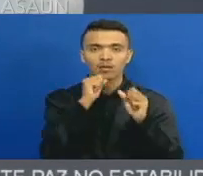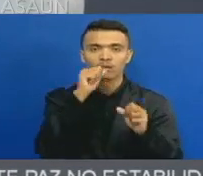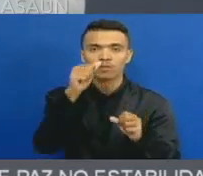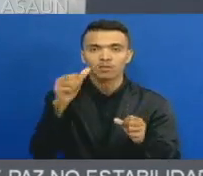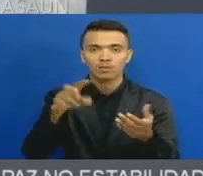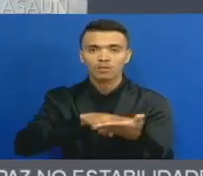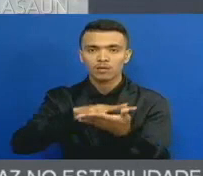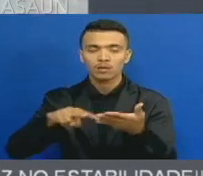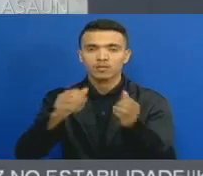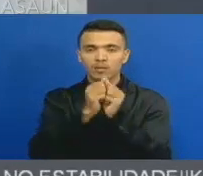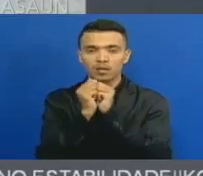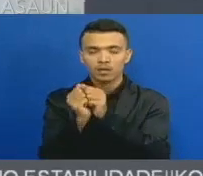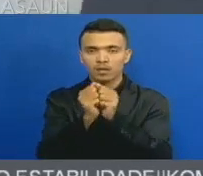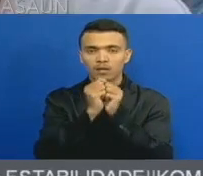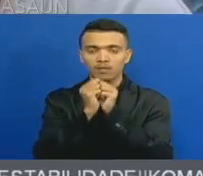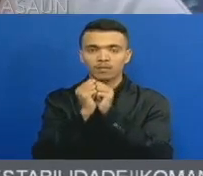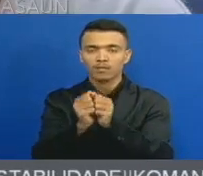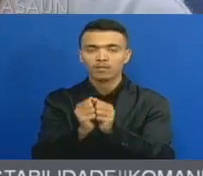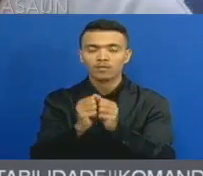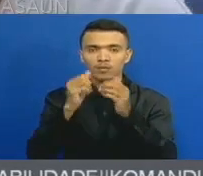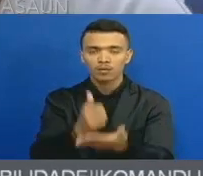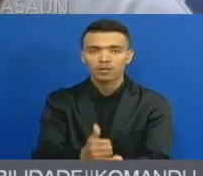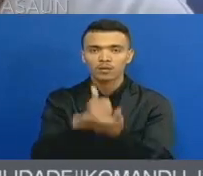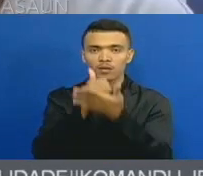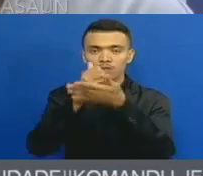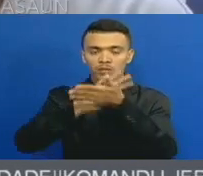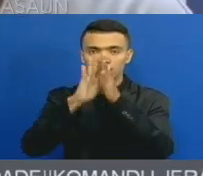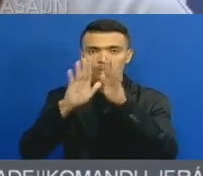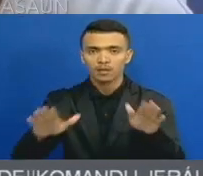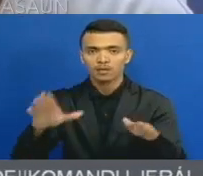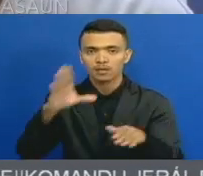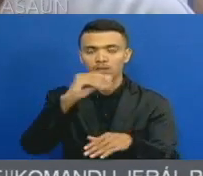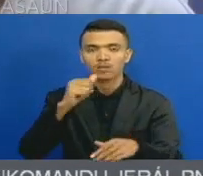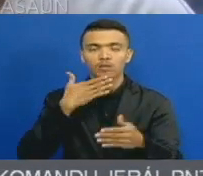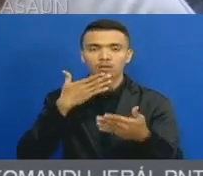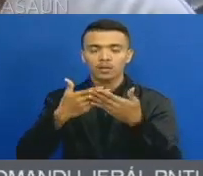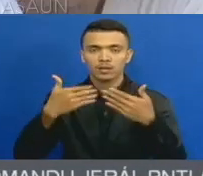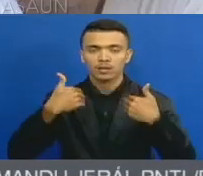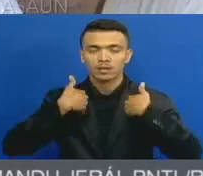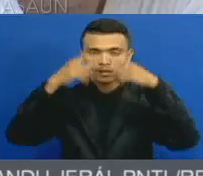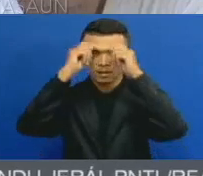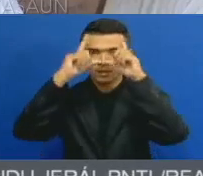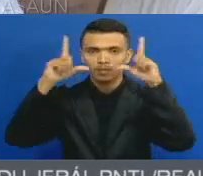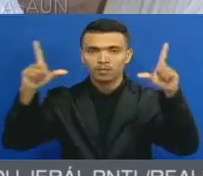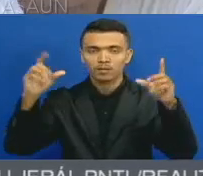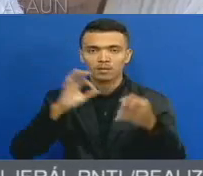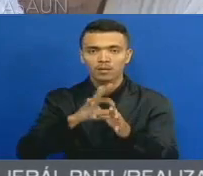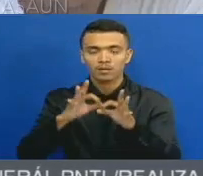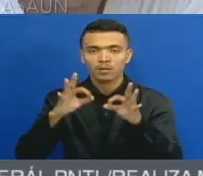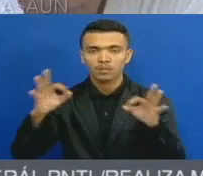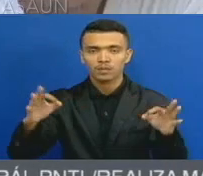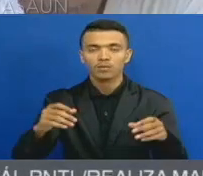Violência, onde remetem unidade nacional, contribui para a paz, na estabilidade e relaram. Espírito em Sama, Hadomirai,